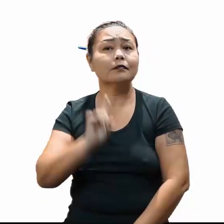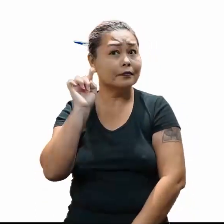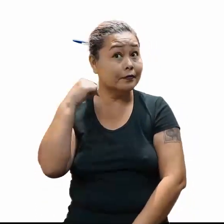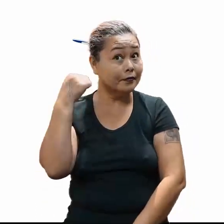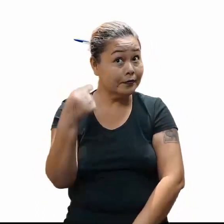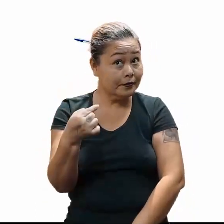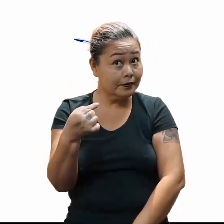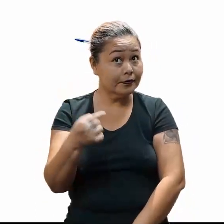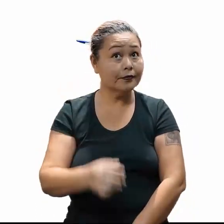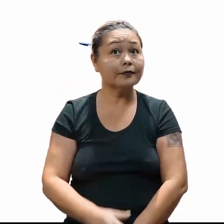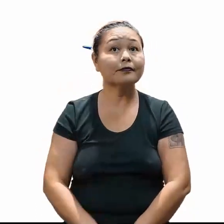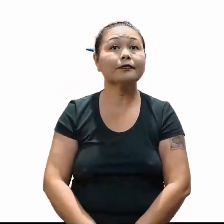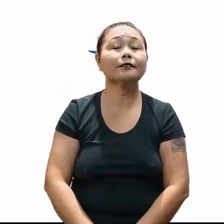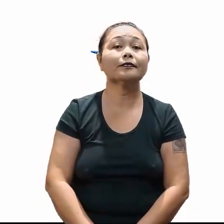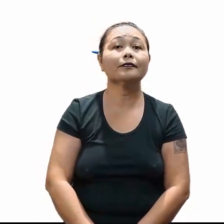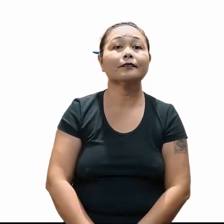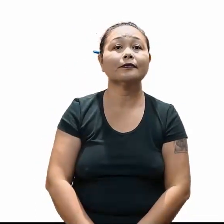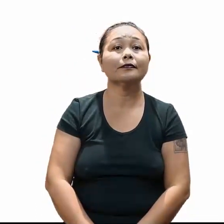próxima.